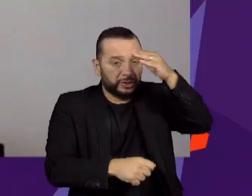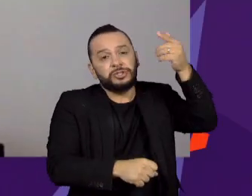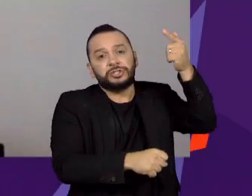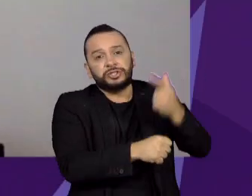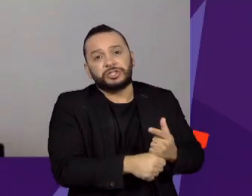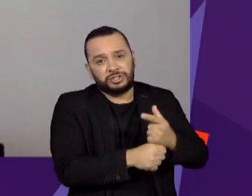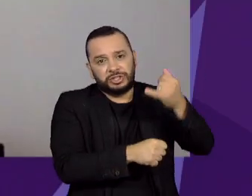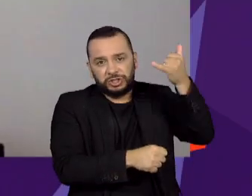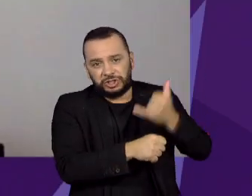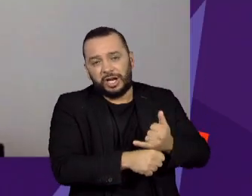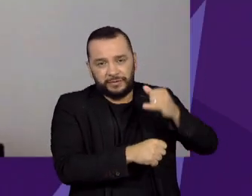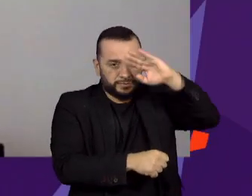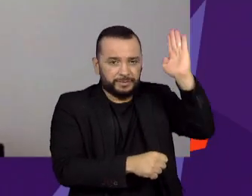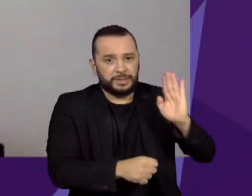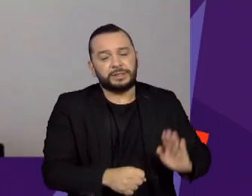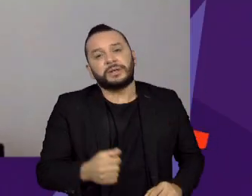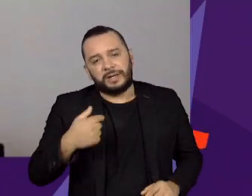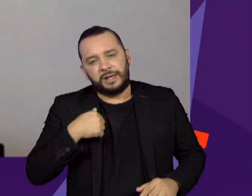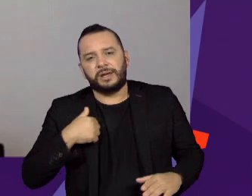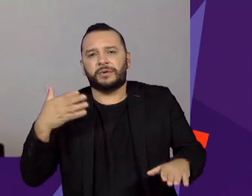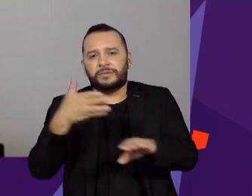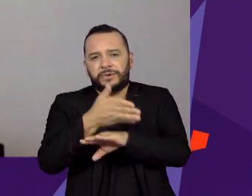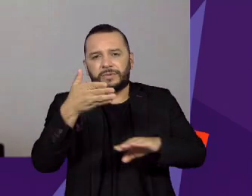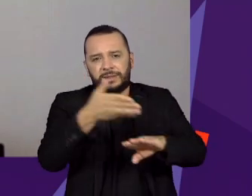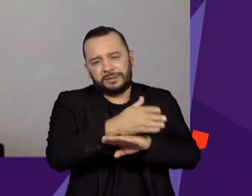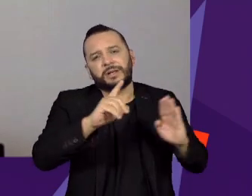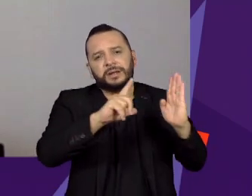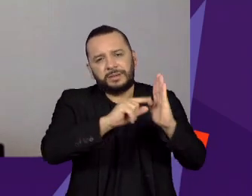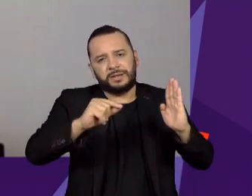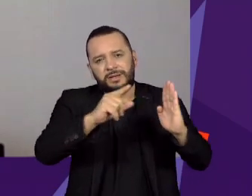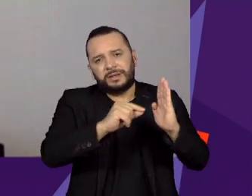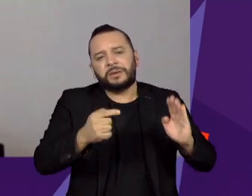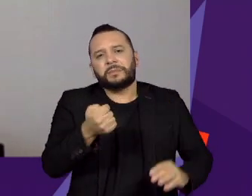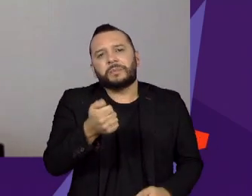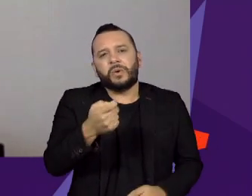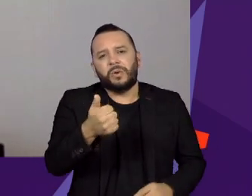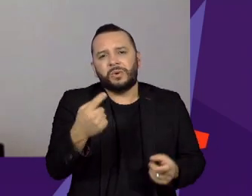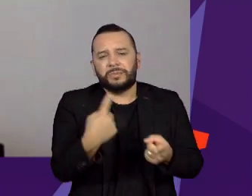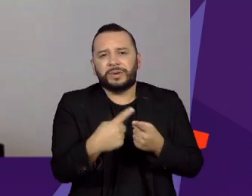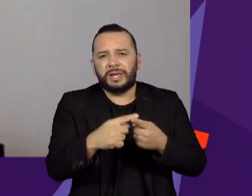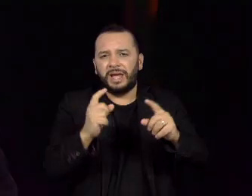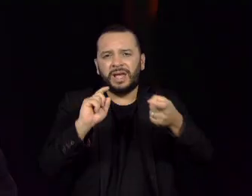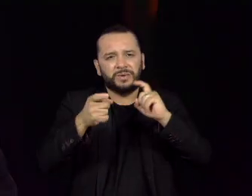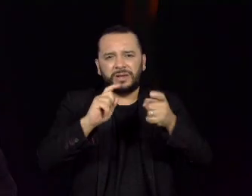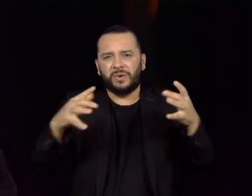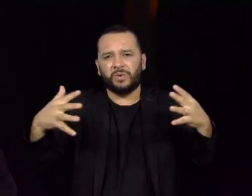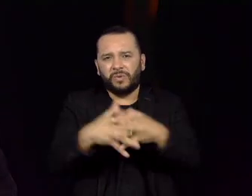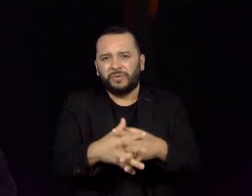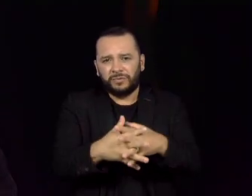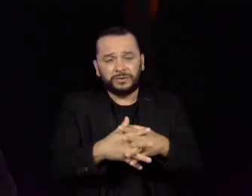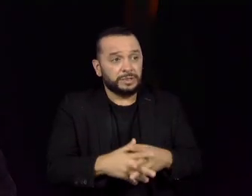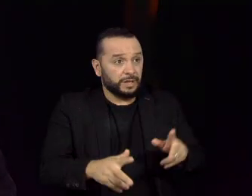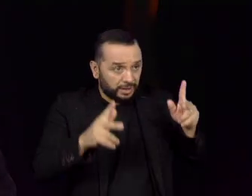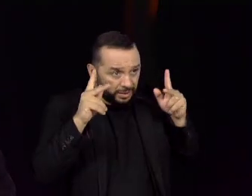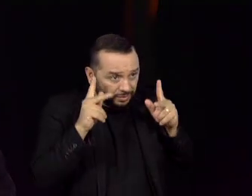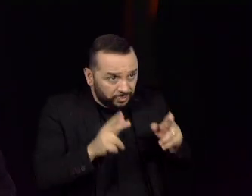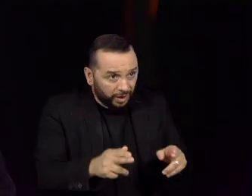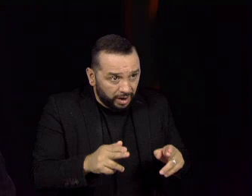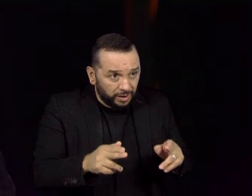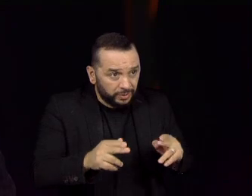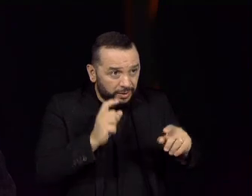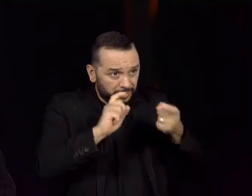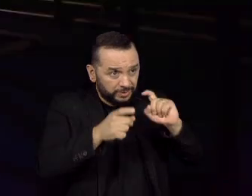reuniões ministeriais, achava fora do tom, achava reuniões confusas. Todas eram igual àquela que foi